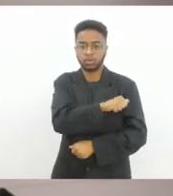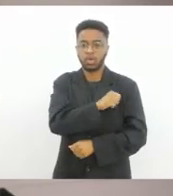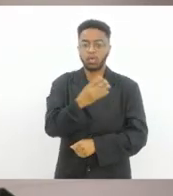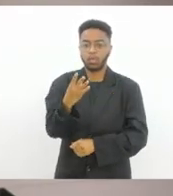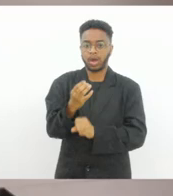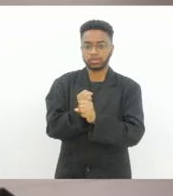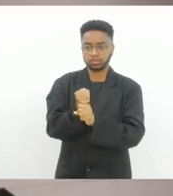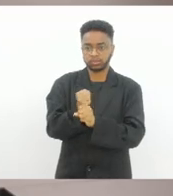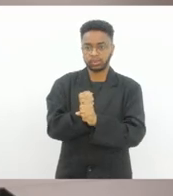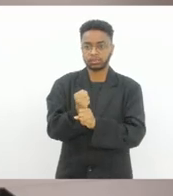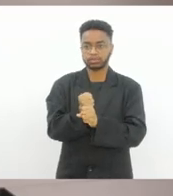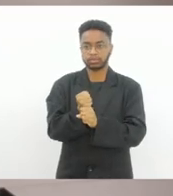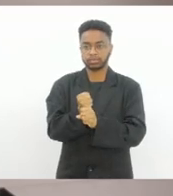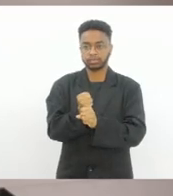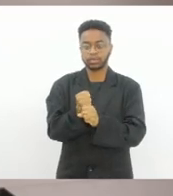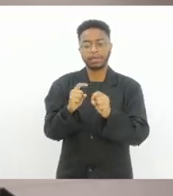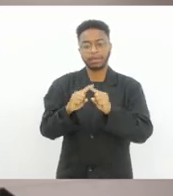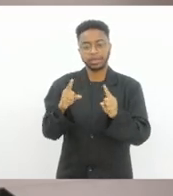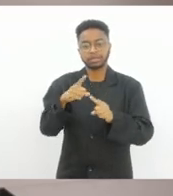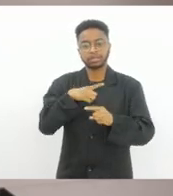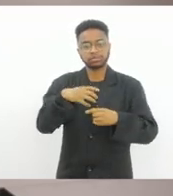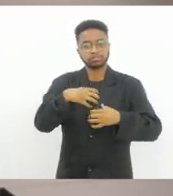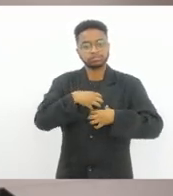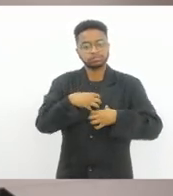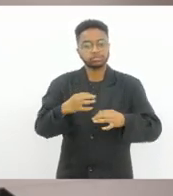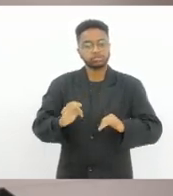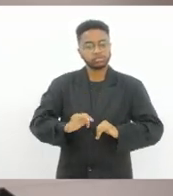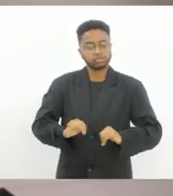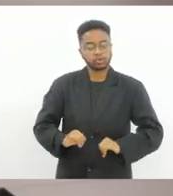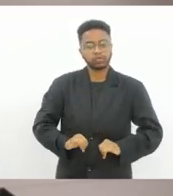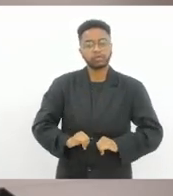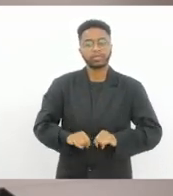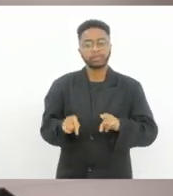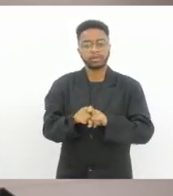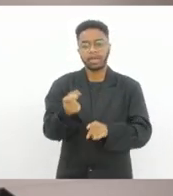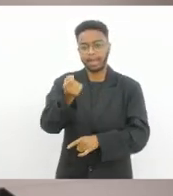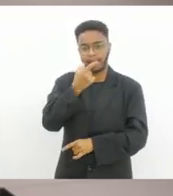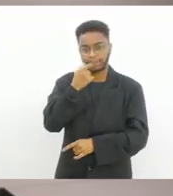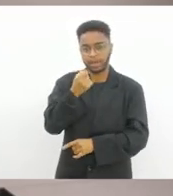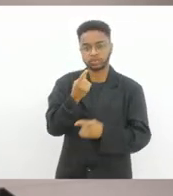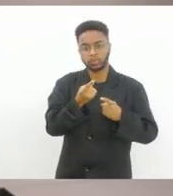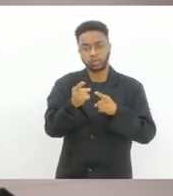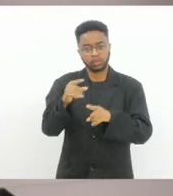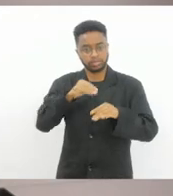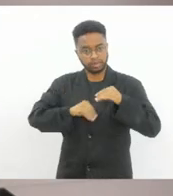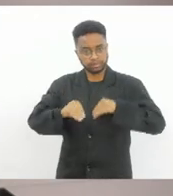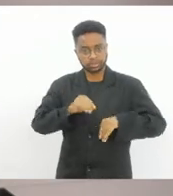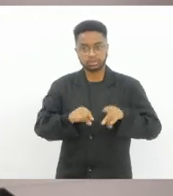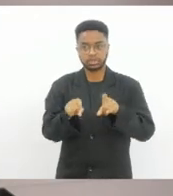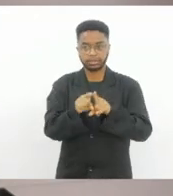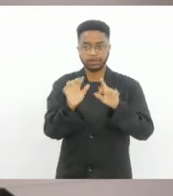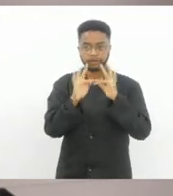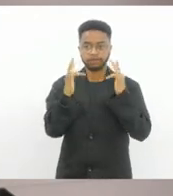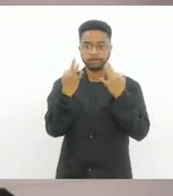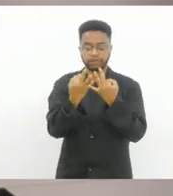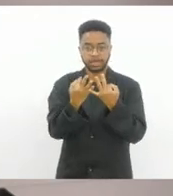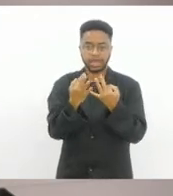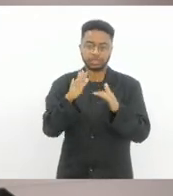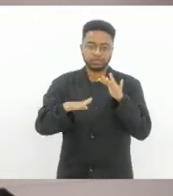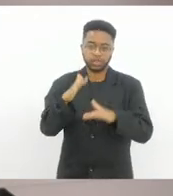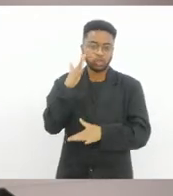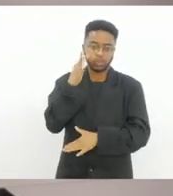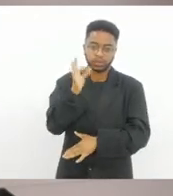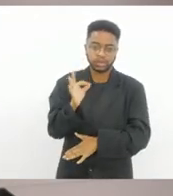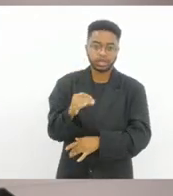cuidadora, mas assim, com a minha dor, com os meus medicamentos, com os meus antidepressivos, e a família que não entende, que